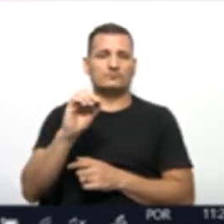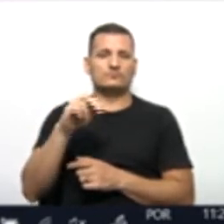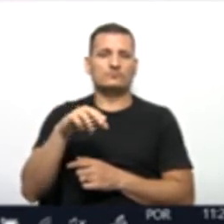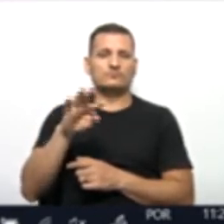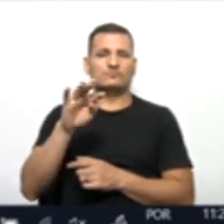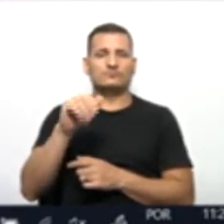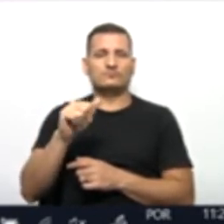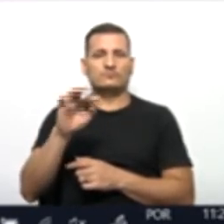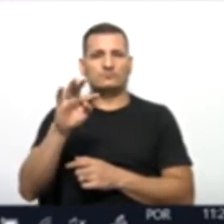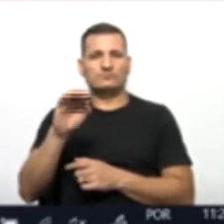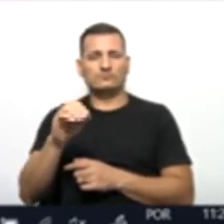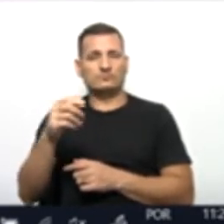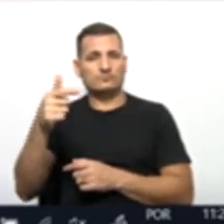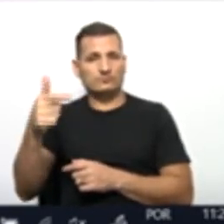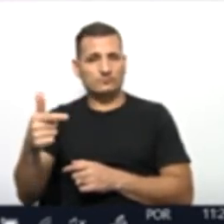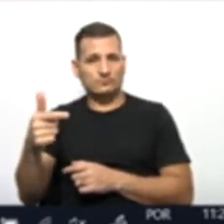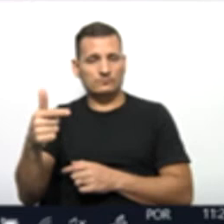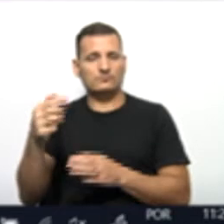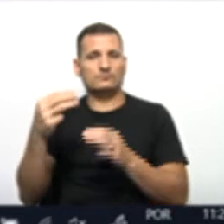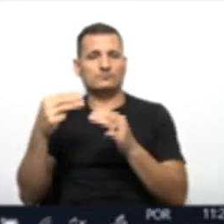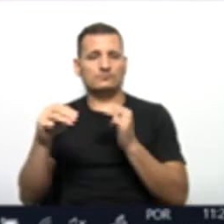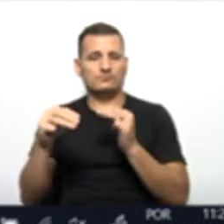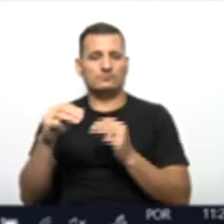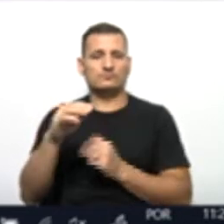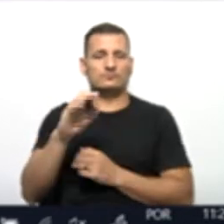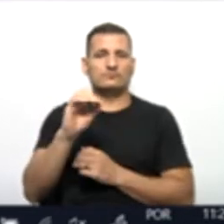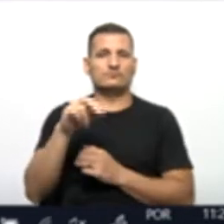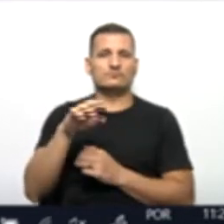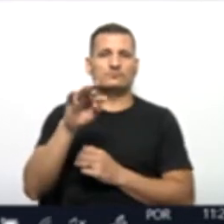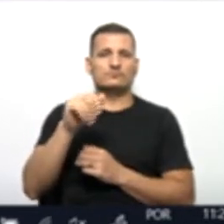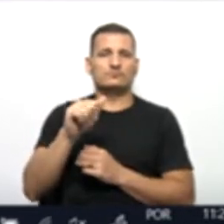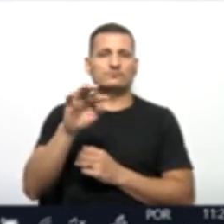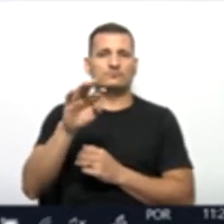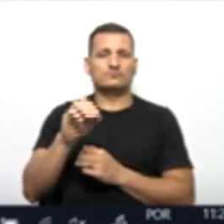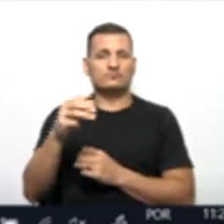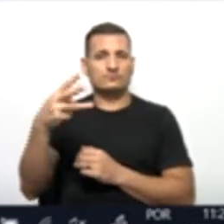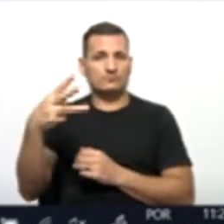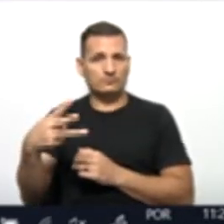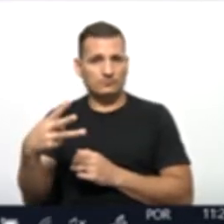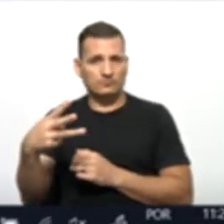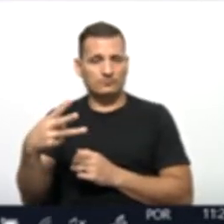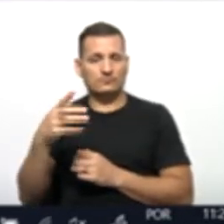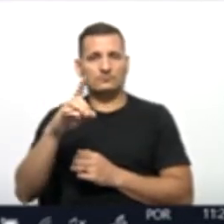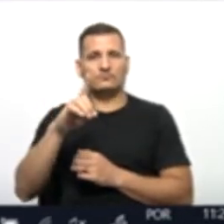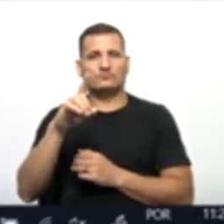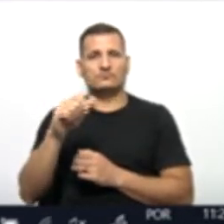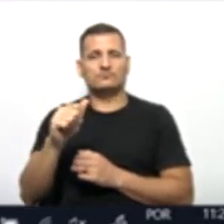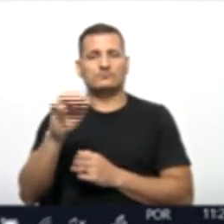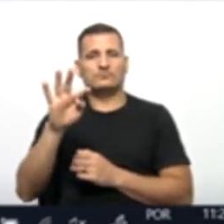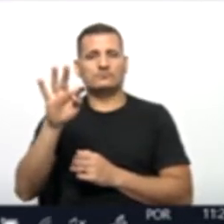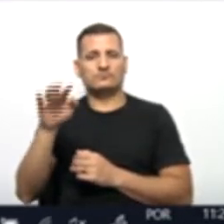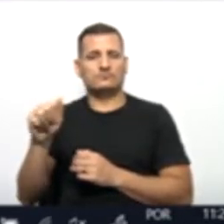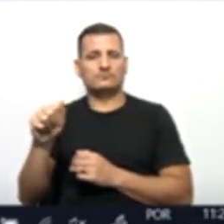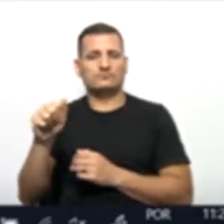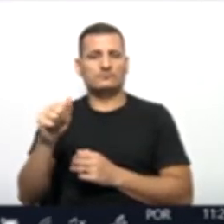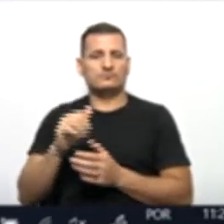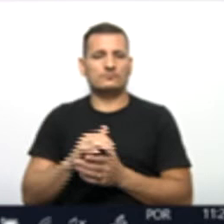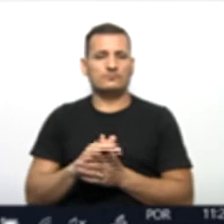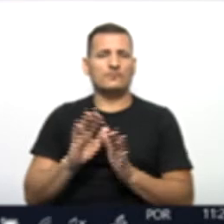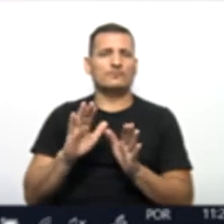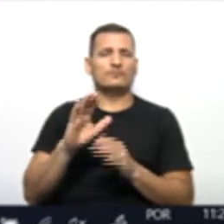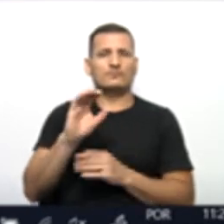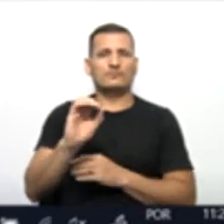2 mensagem contato posição 3 data professor porque não aparece o de opções